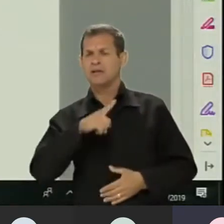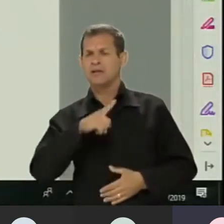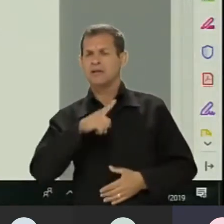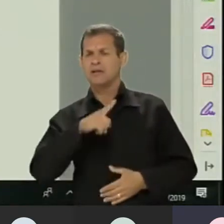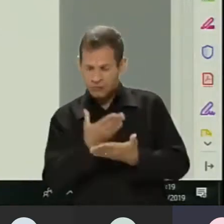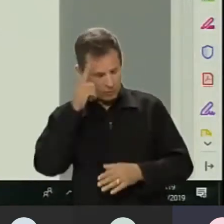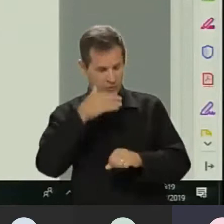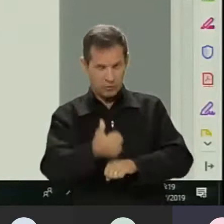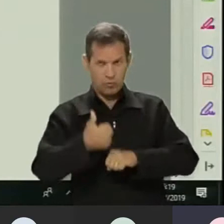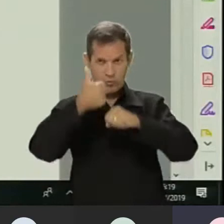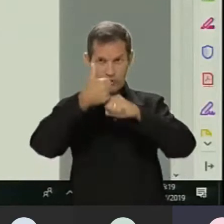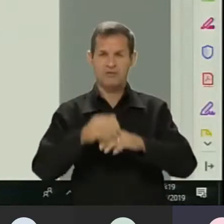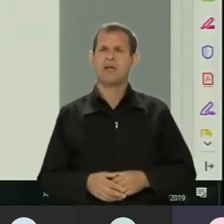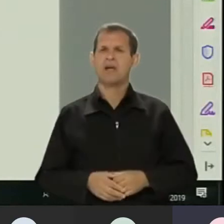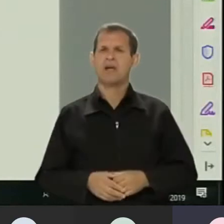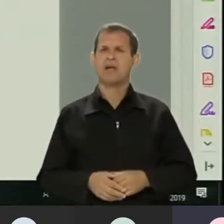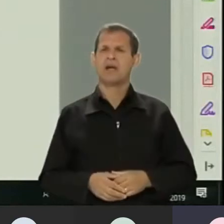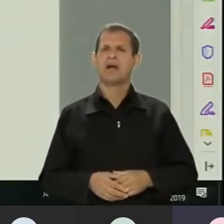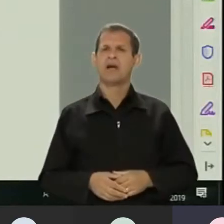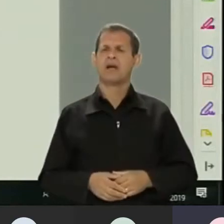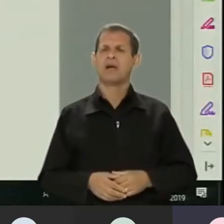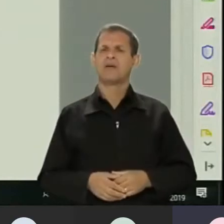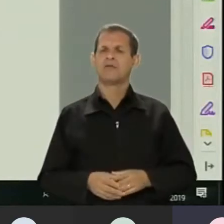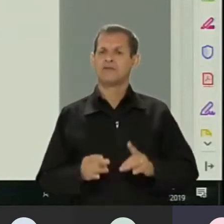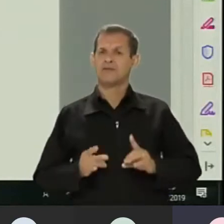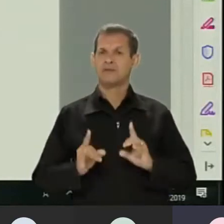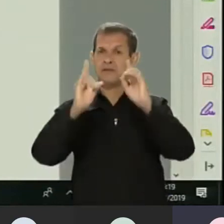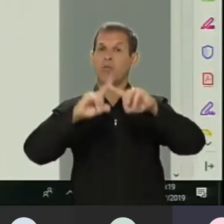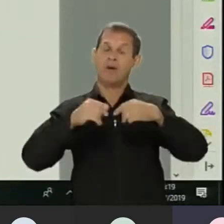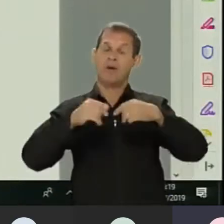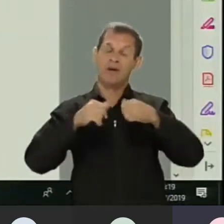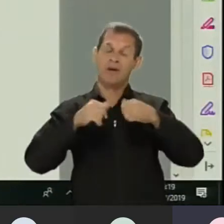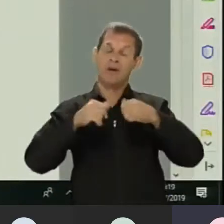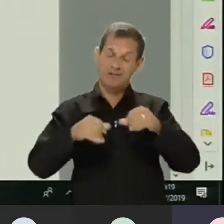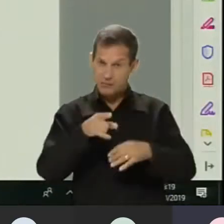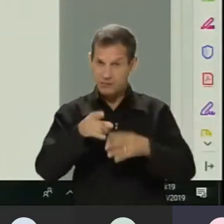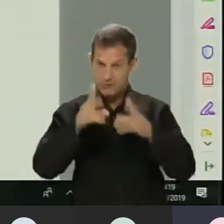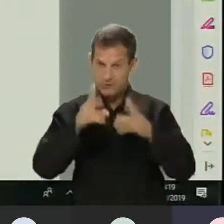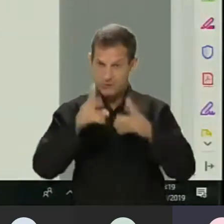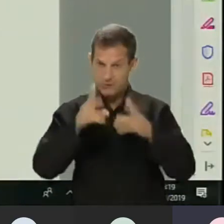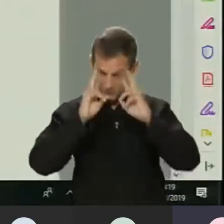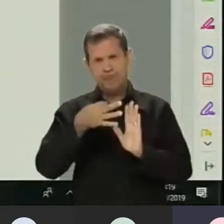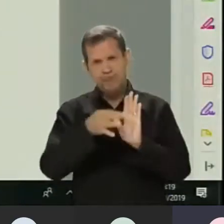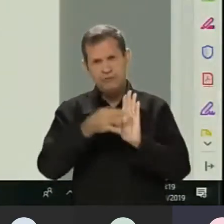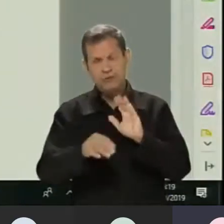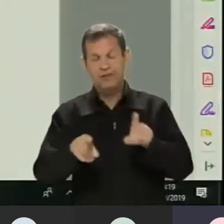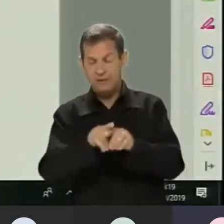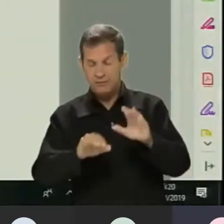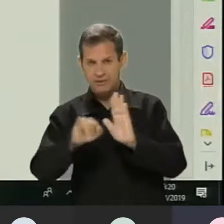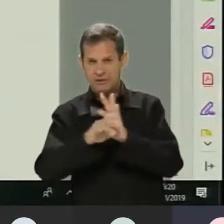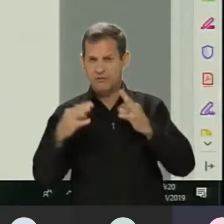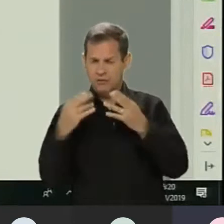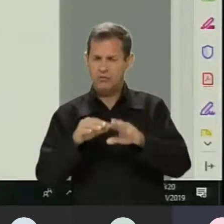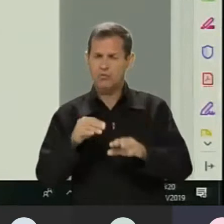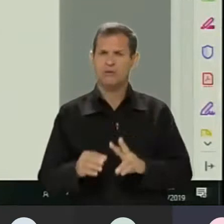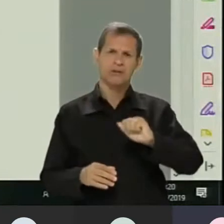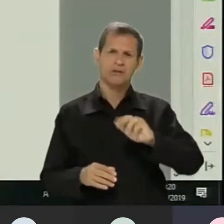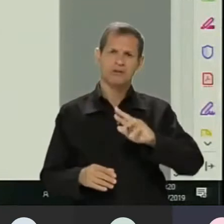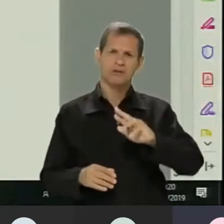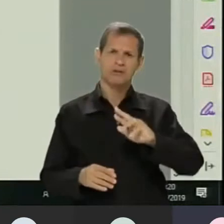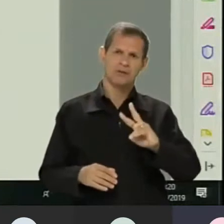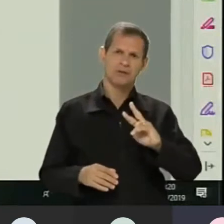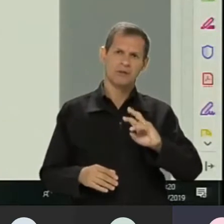ambiental dessa edificação, dessa habitação. Tá? Então, essas linhas que você está vendo riscadinho aqui são levadas em consideração todas as